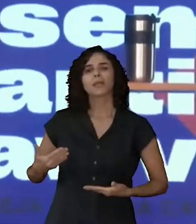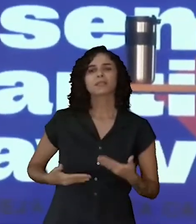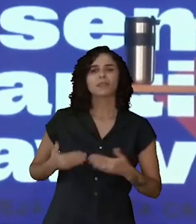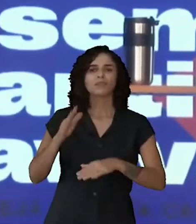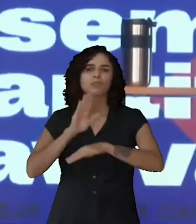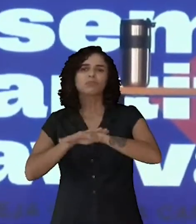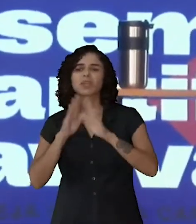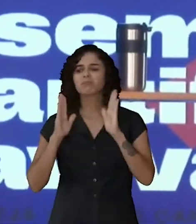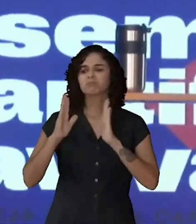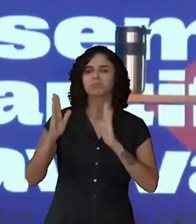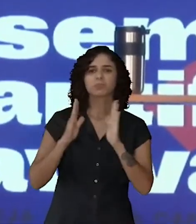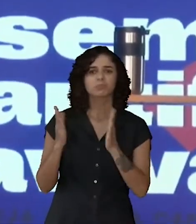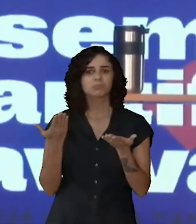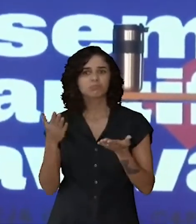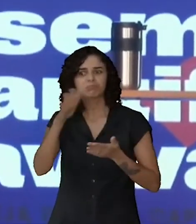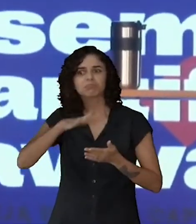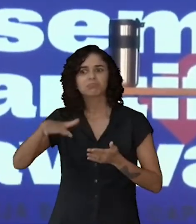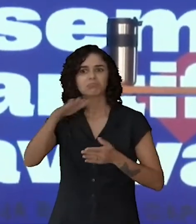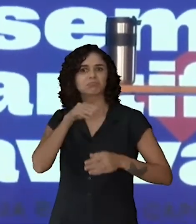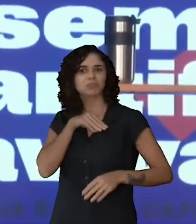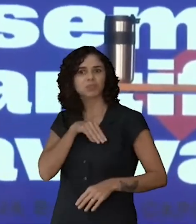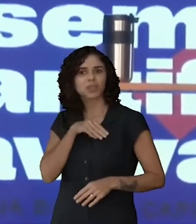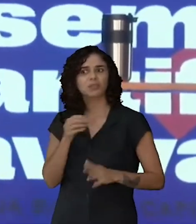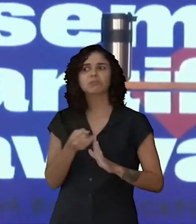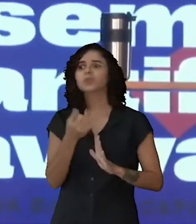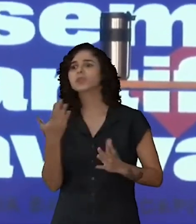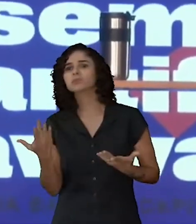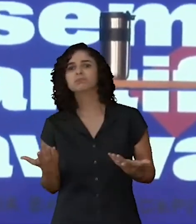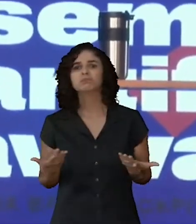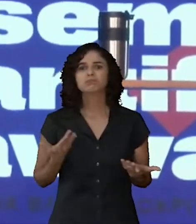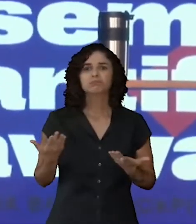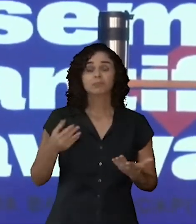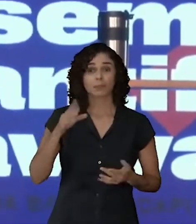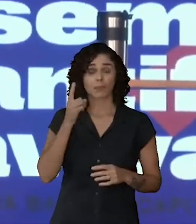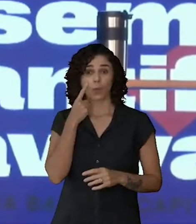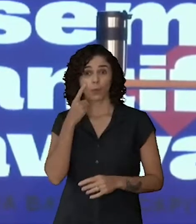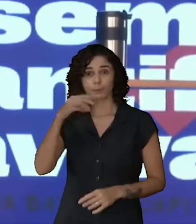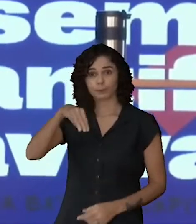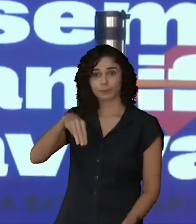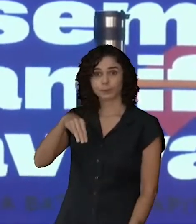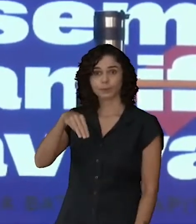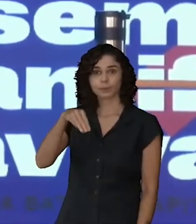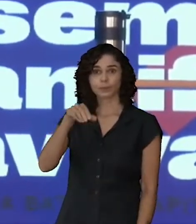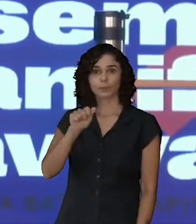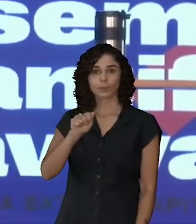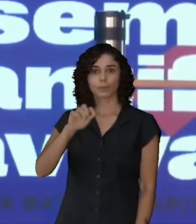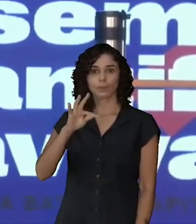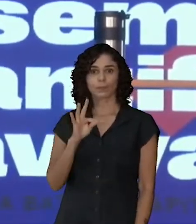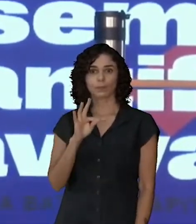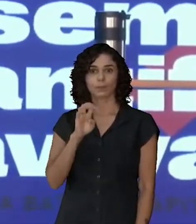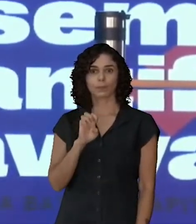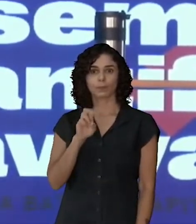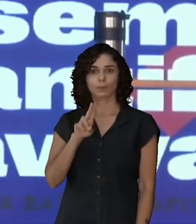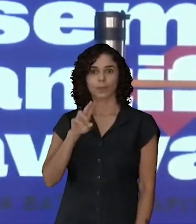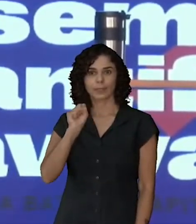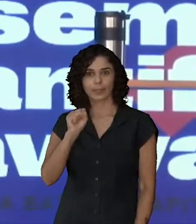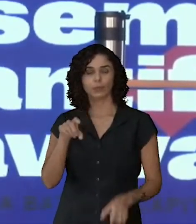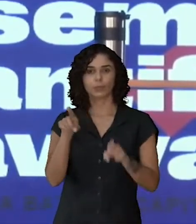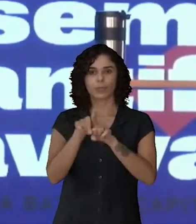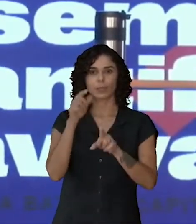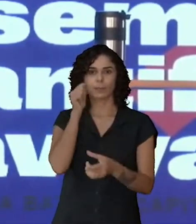mais longo no campo missionário. O Mateus e a Lorena, queria que eles entrassem aqui pela porta.